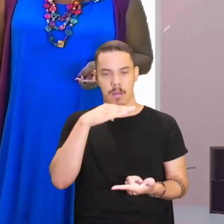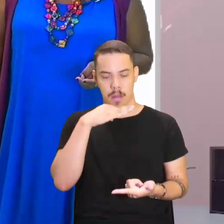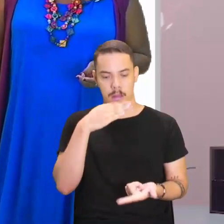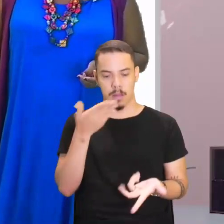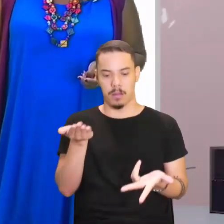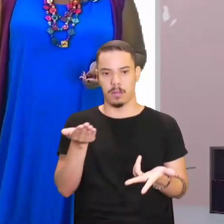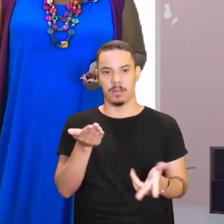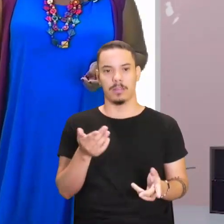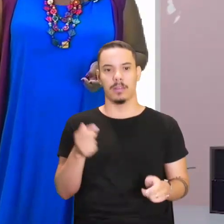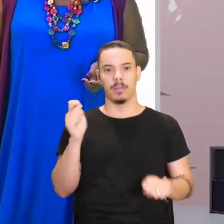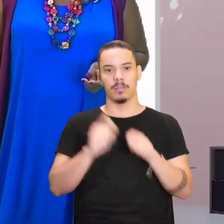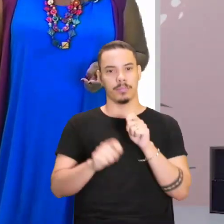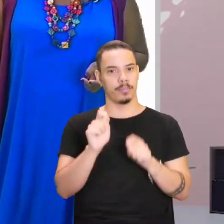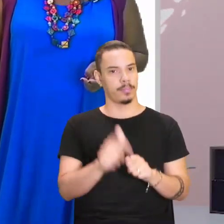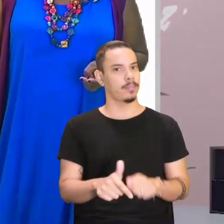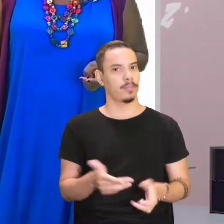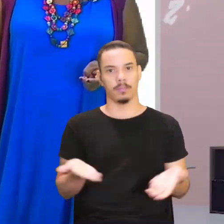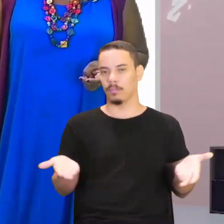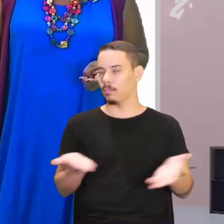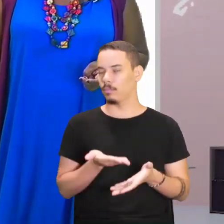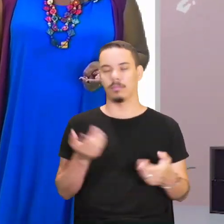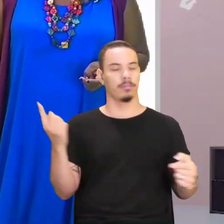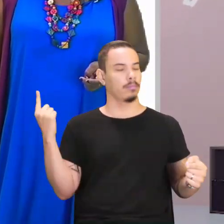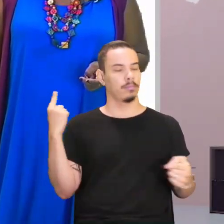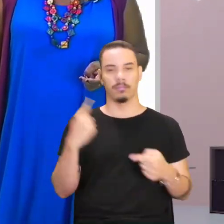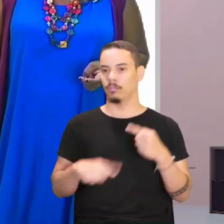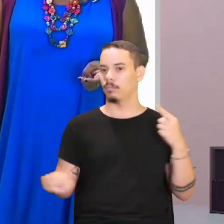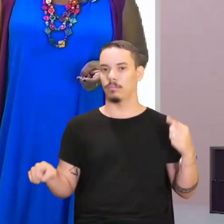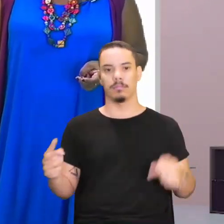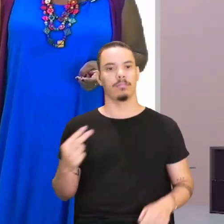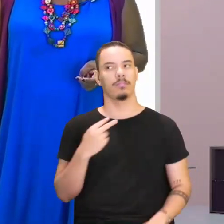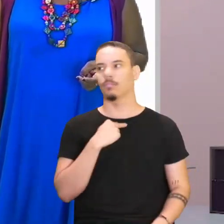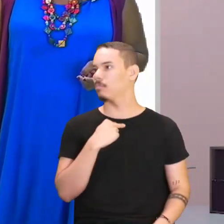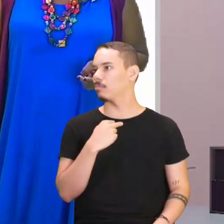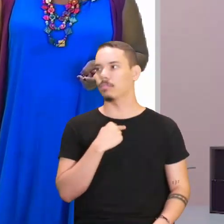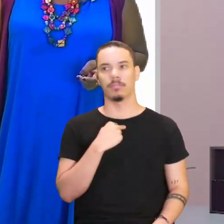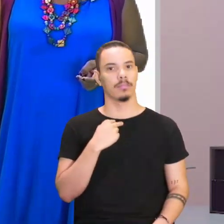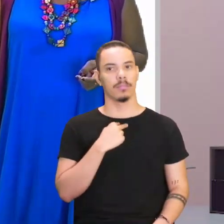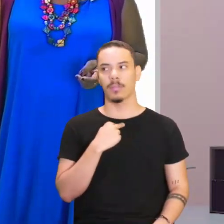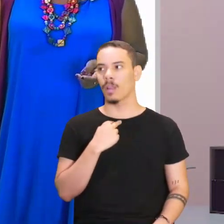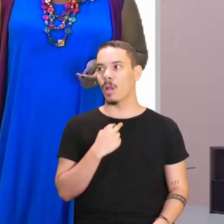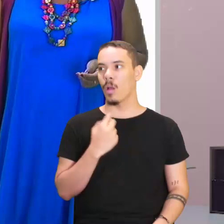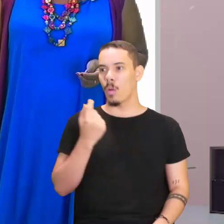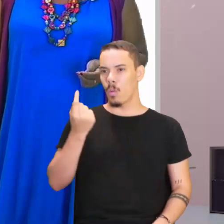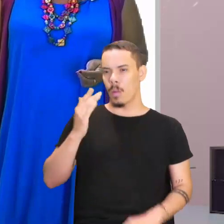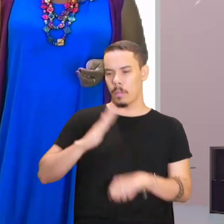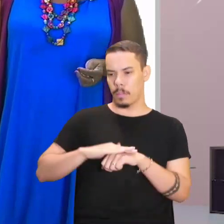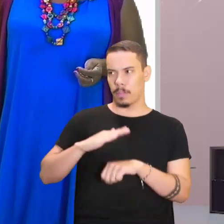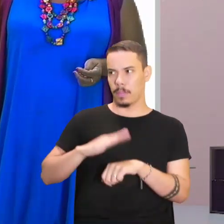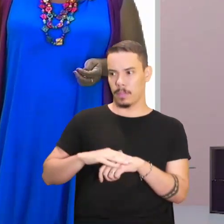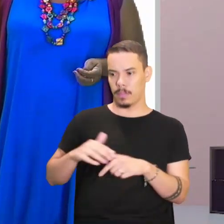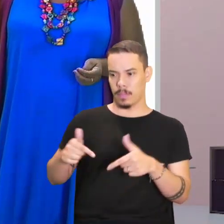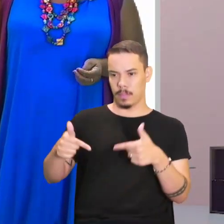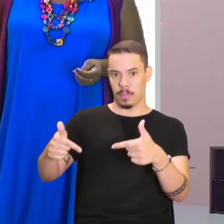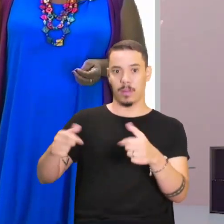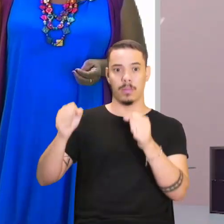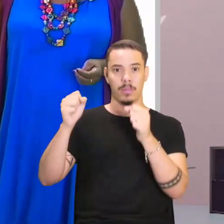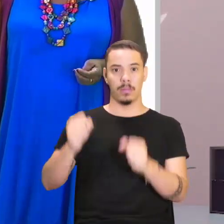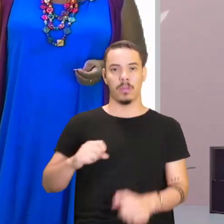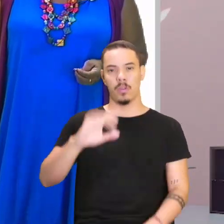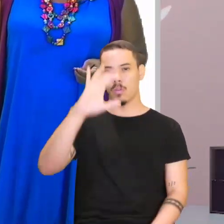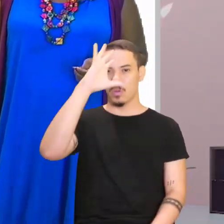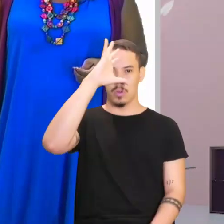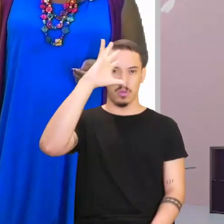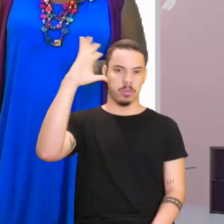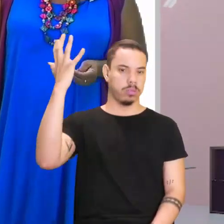e queimar. Hoje não pode mais, tá certo? É uma pequena ação que pode causar, certo? Até uma tragédia,